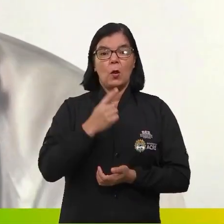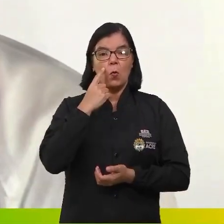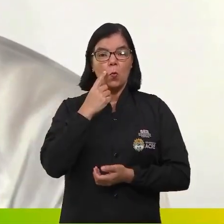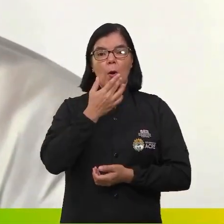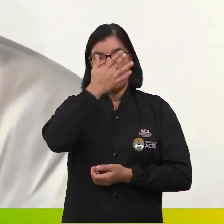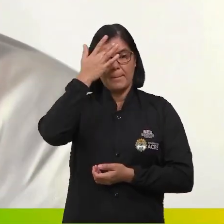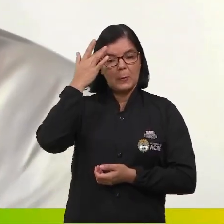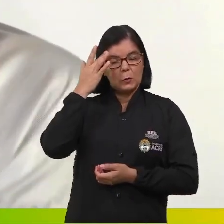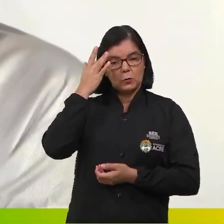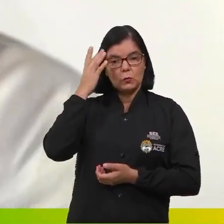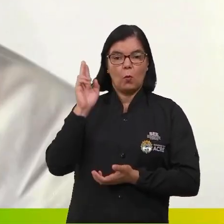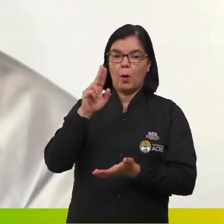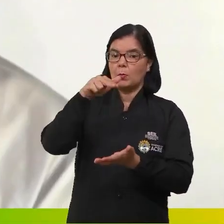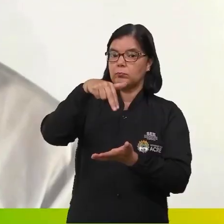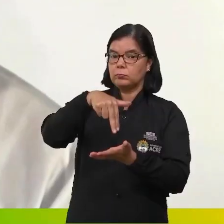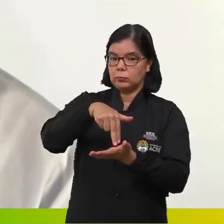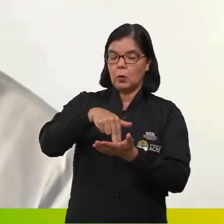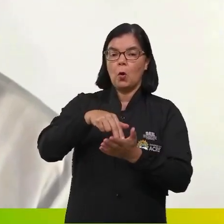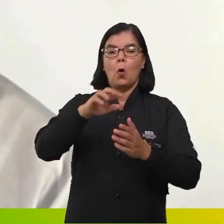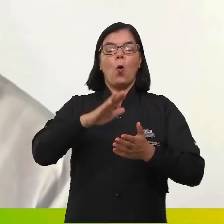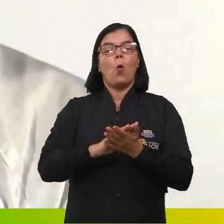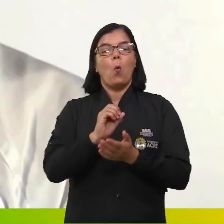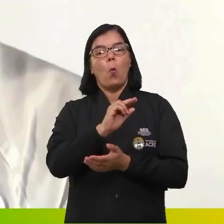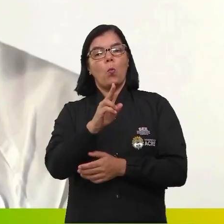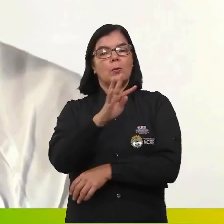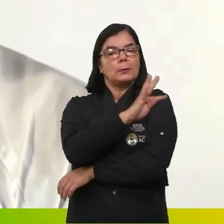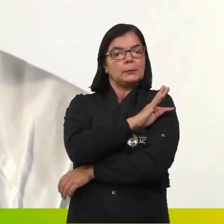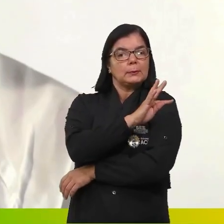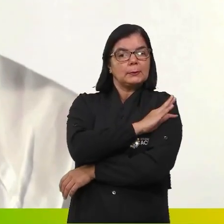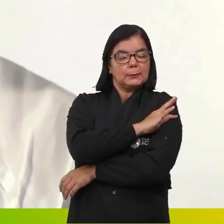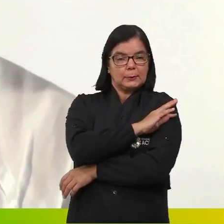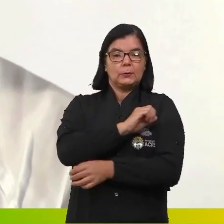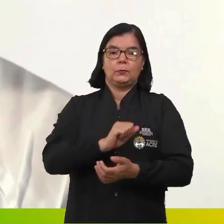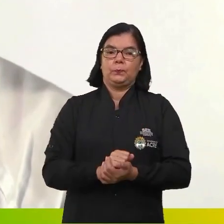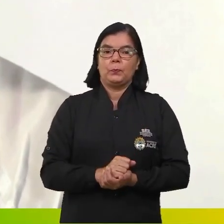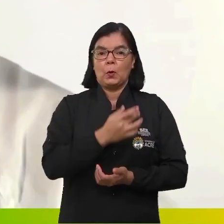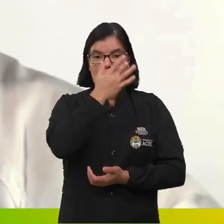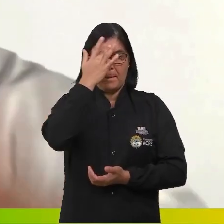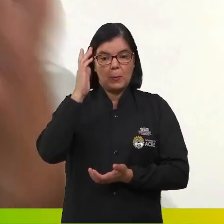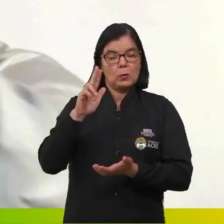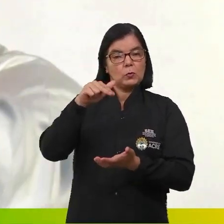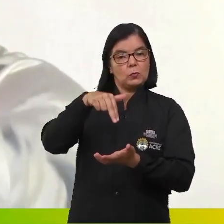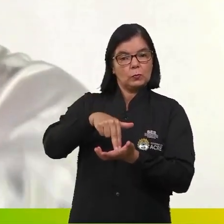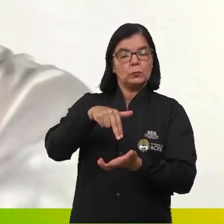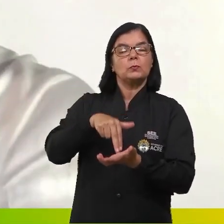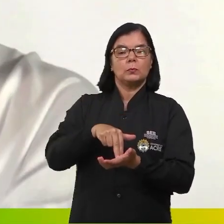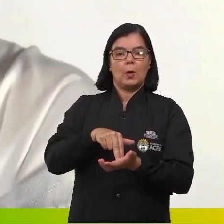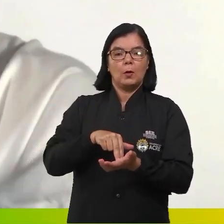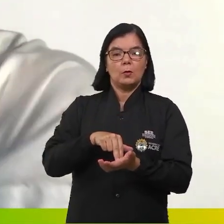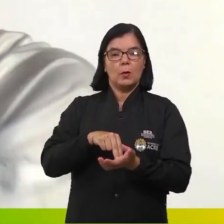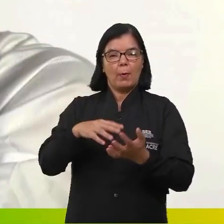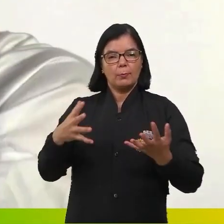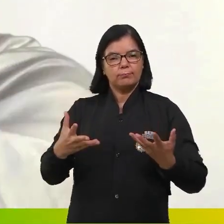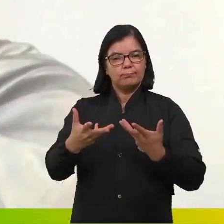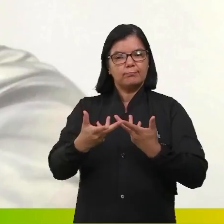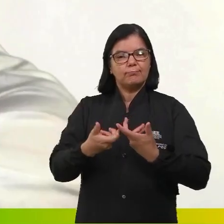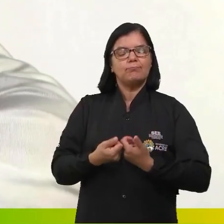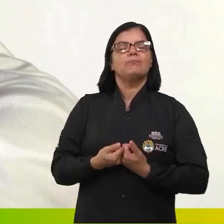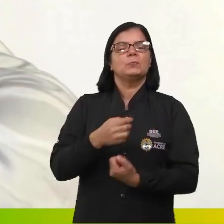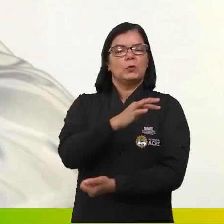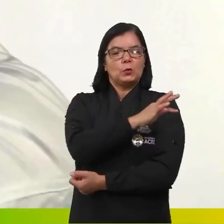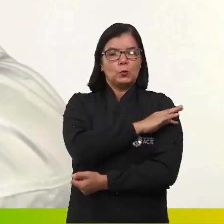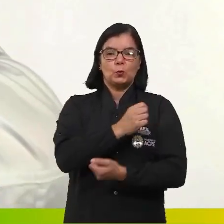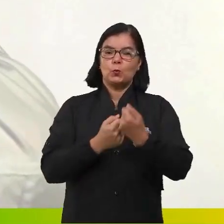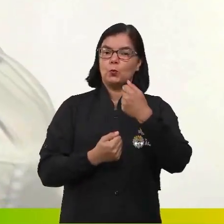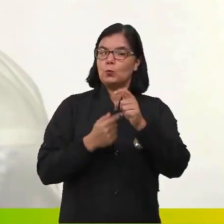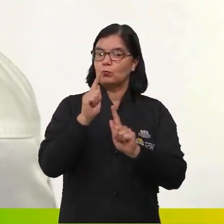ator específico, alguma técnica mais aprimorada. Um ator que vai dominar essas técnicas do